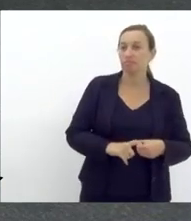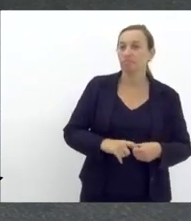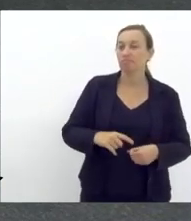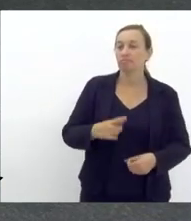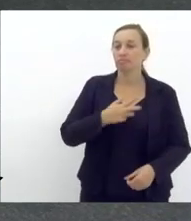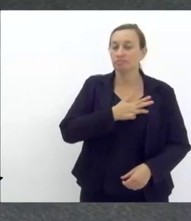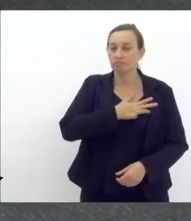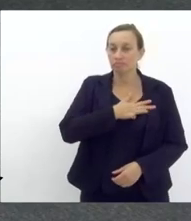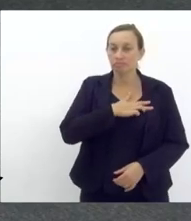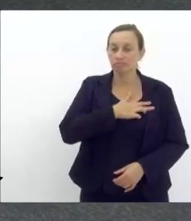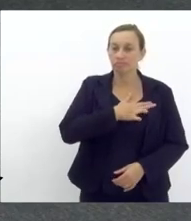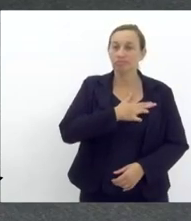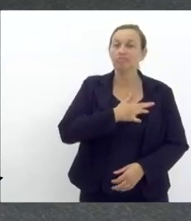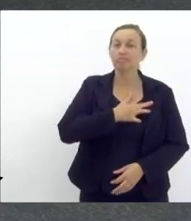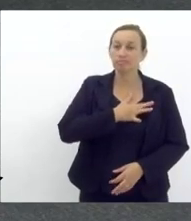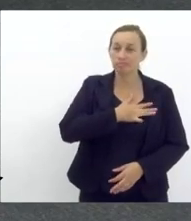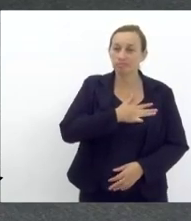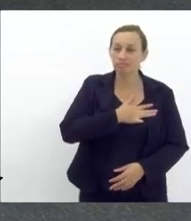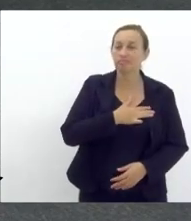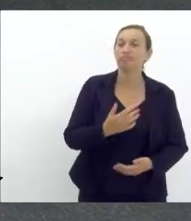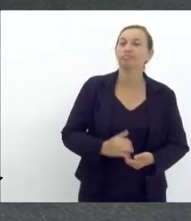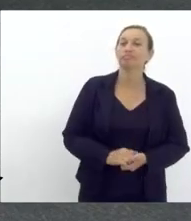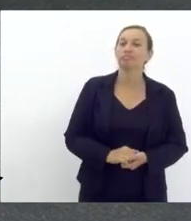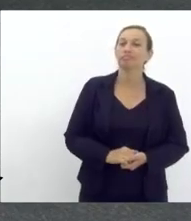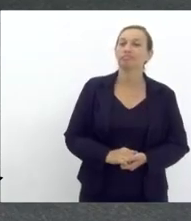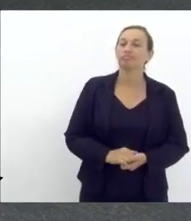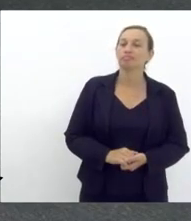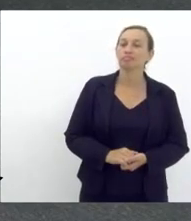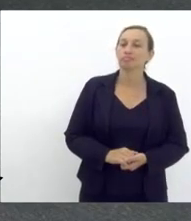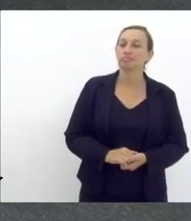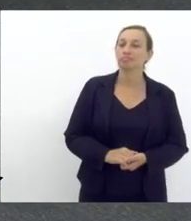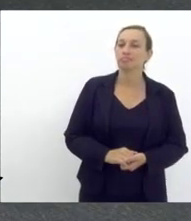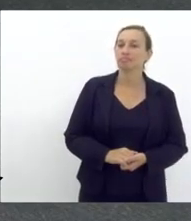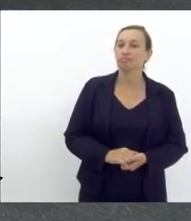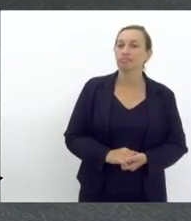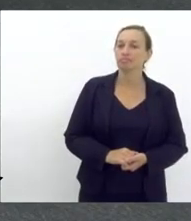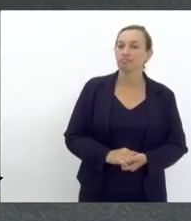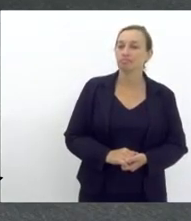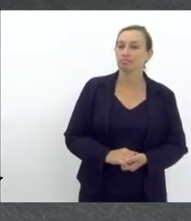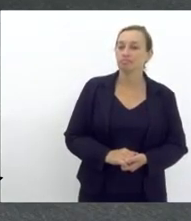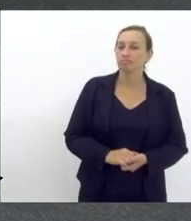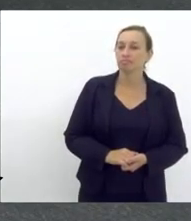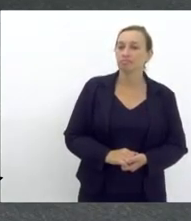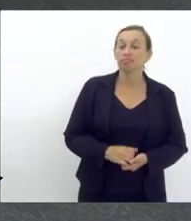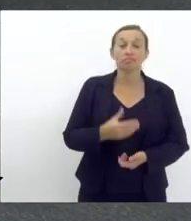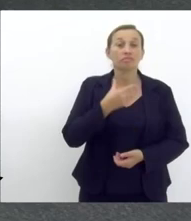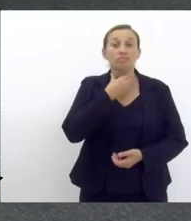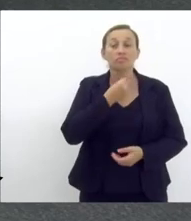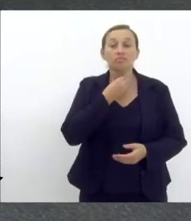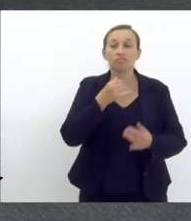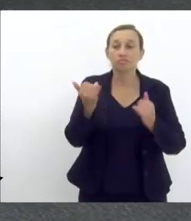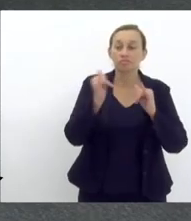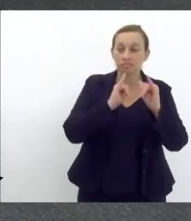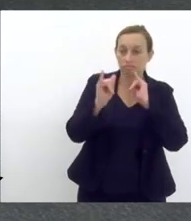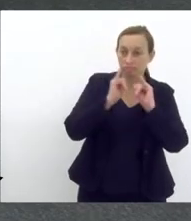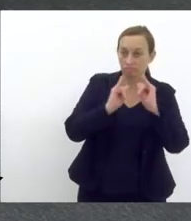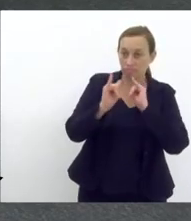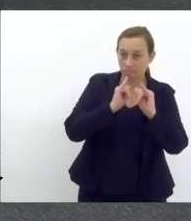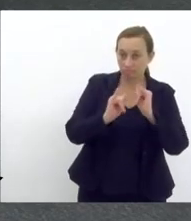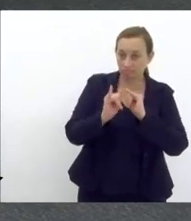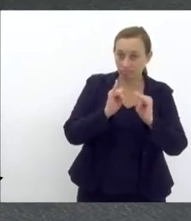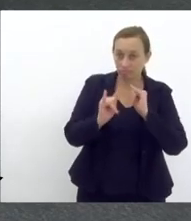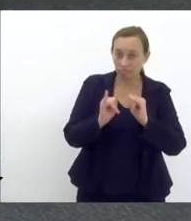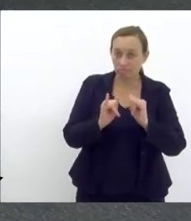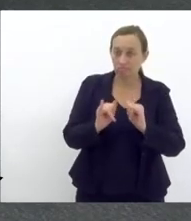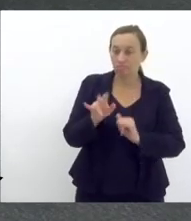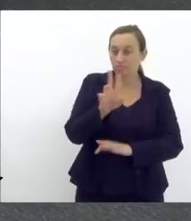Lula da Silva embora a gente tenha enfrentado a maior máquina de fake News a maior utilização de